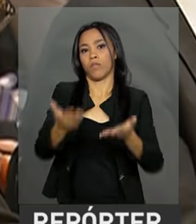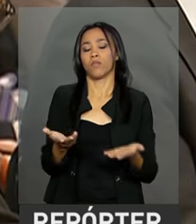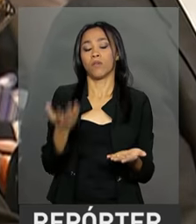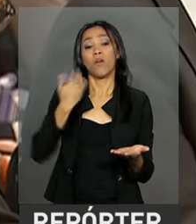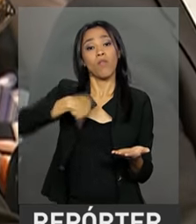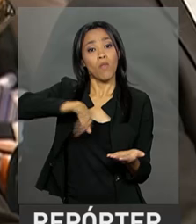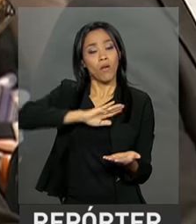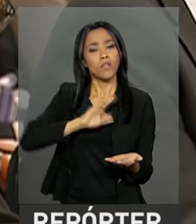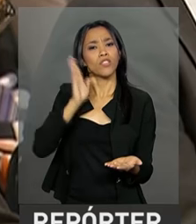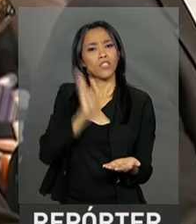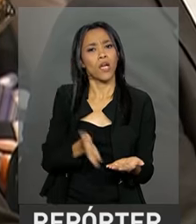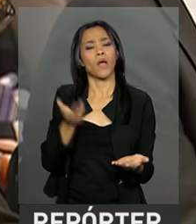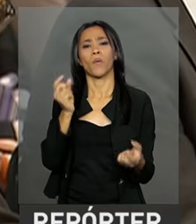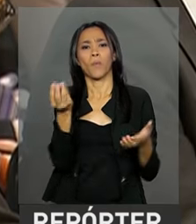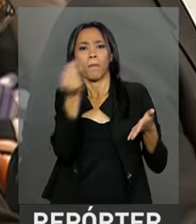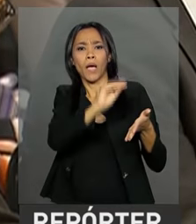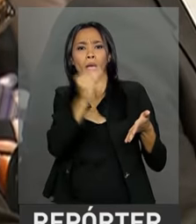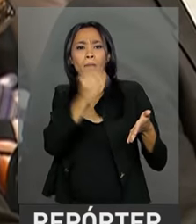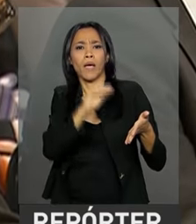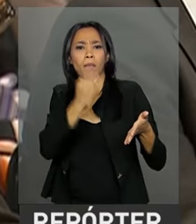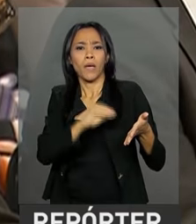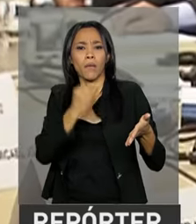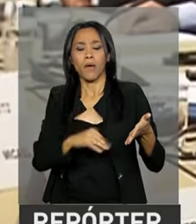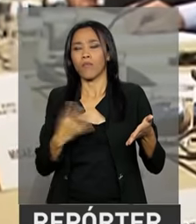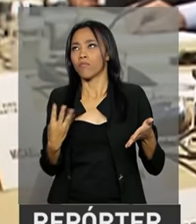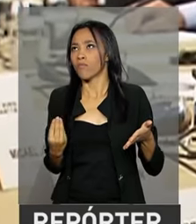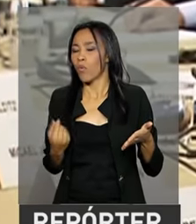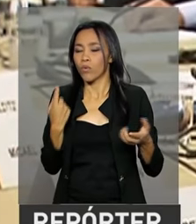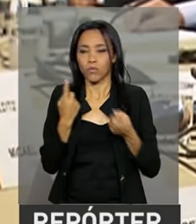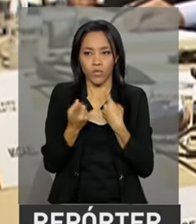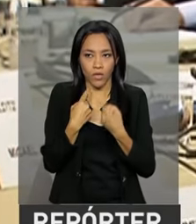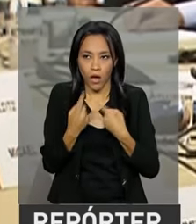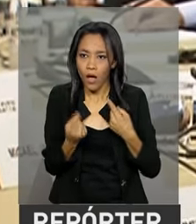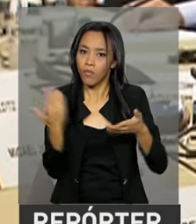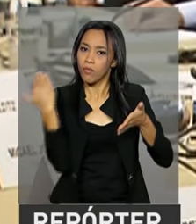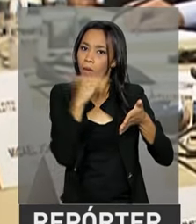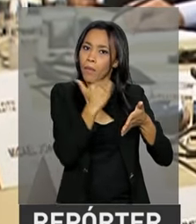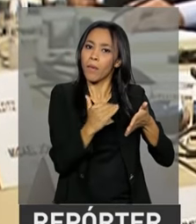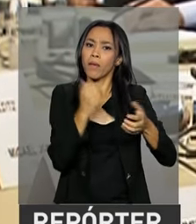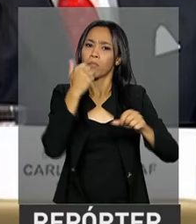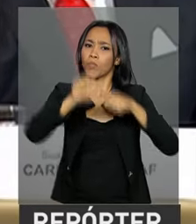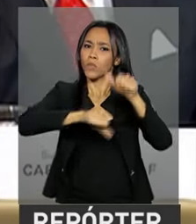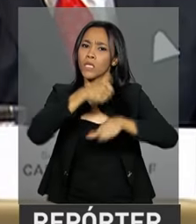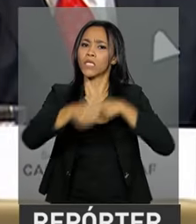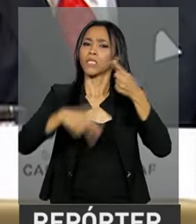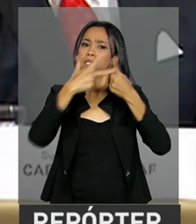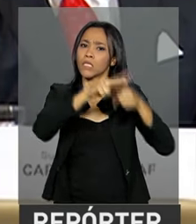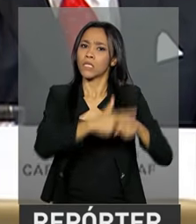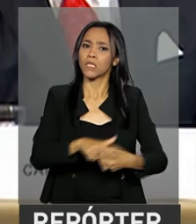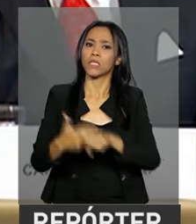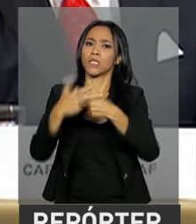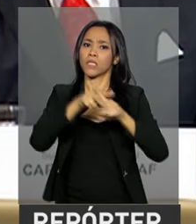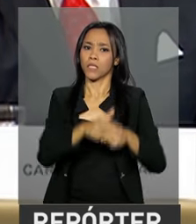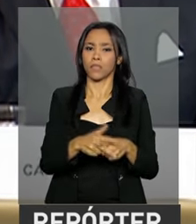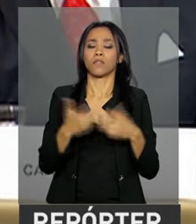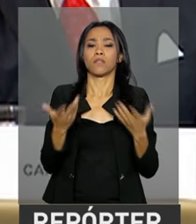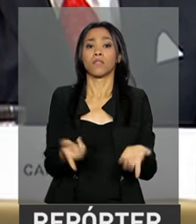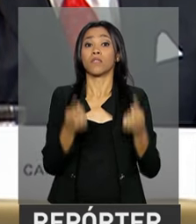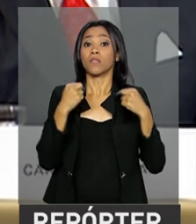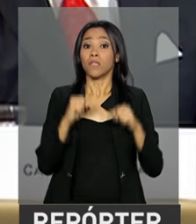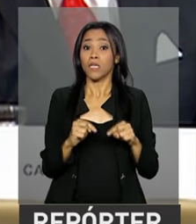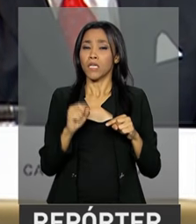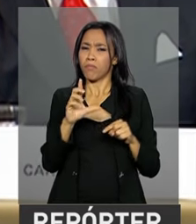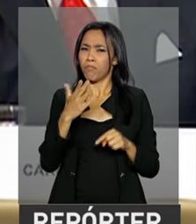e temos implementado na base de muito diálogo reformas ambiciosos em pouco tempo com o imprescindível